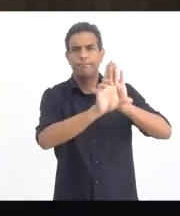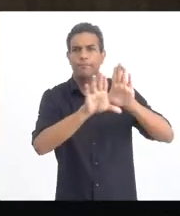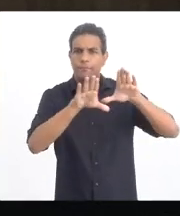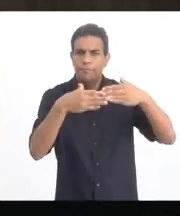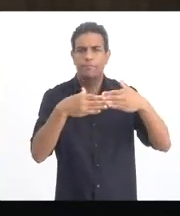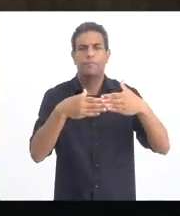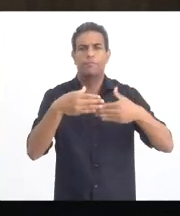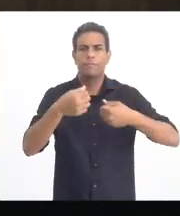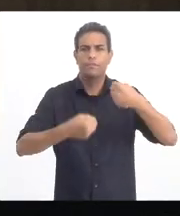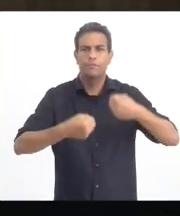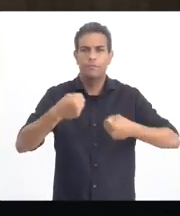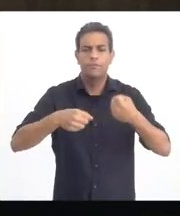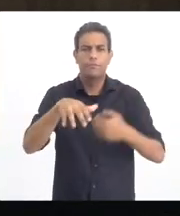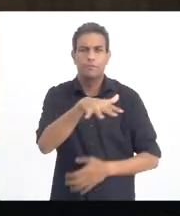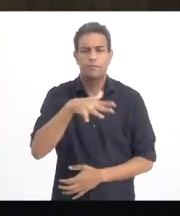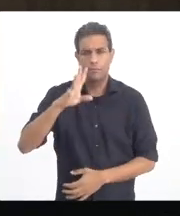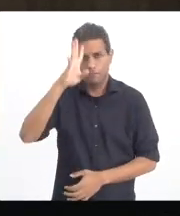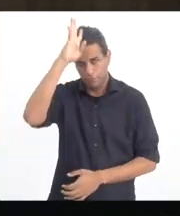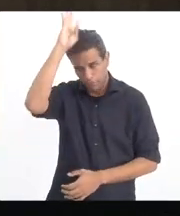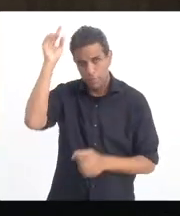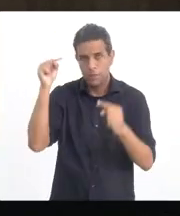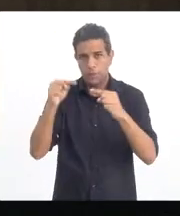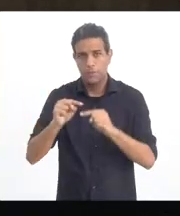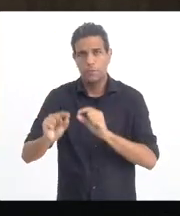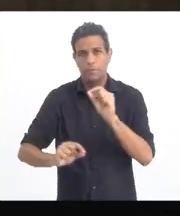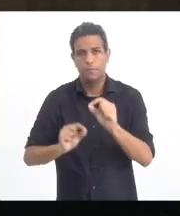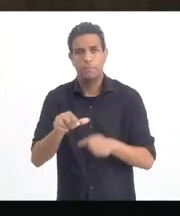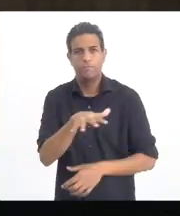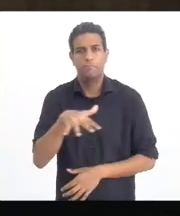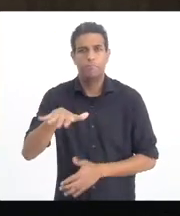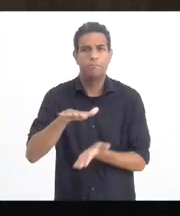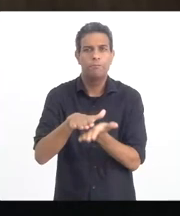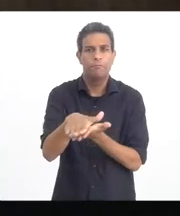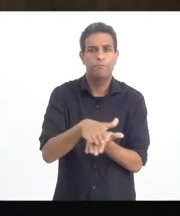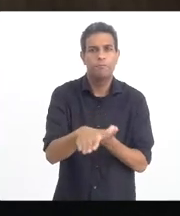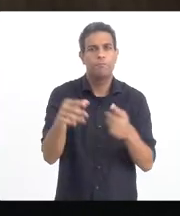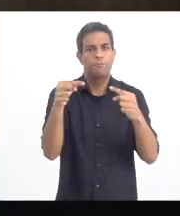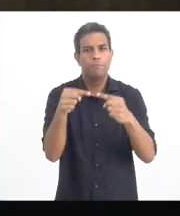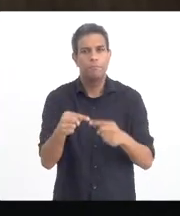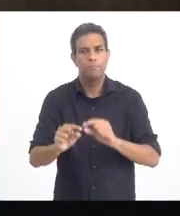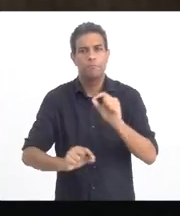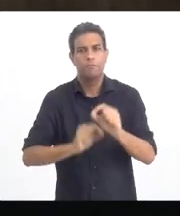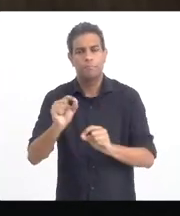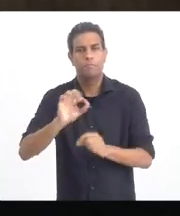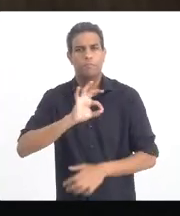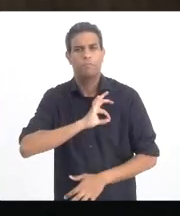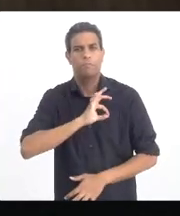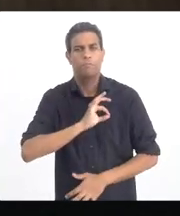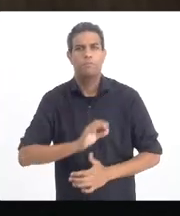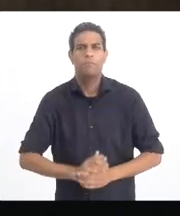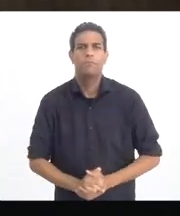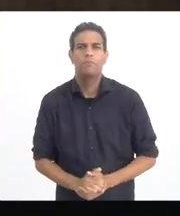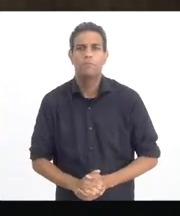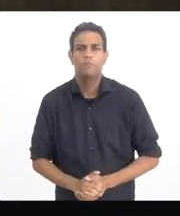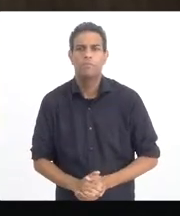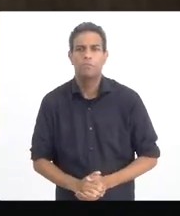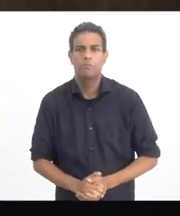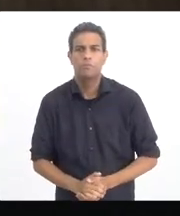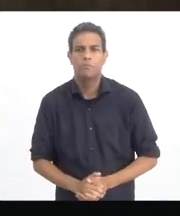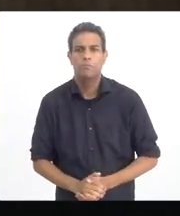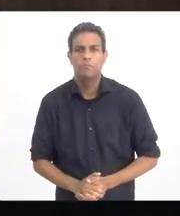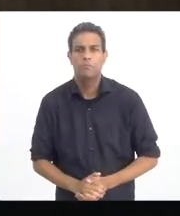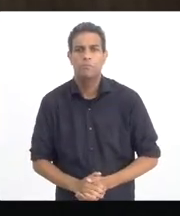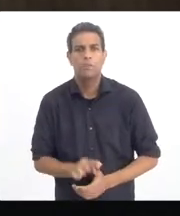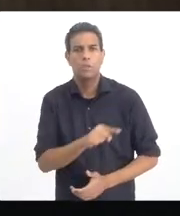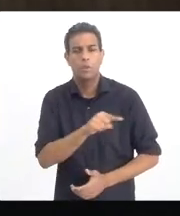do Corpo de Bombeiros, da Polícia Militar, do Estado de Rio de Janeiro, que publicassem boletim ostensivo da Polícia Militar, boletim ostensivo,